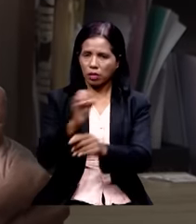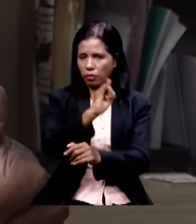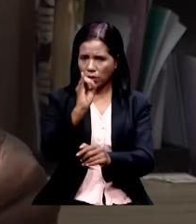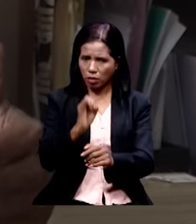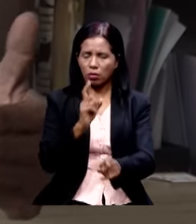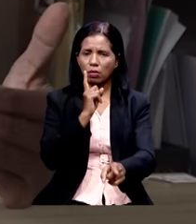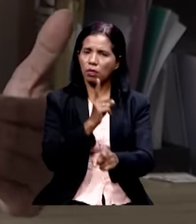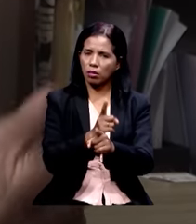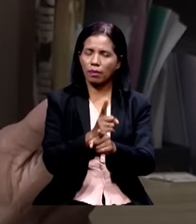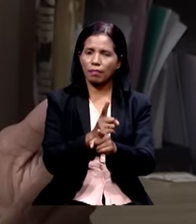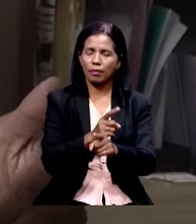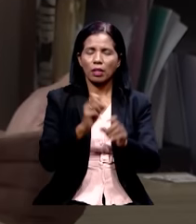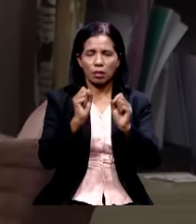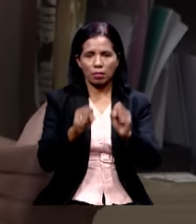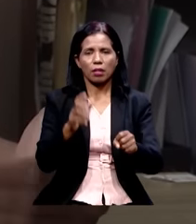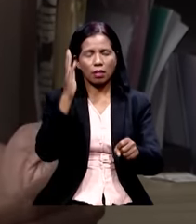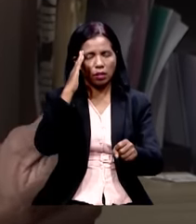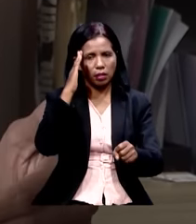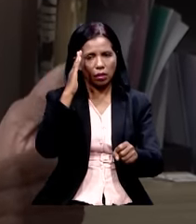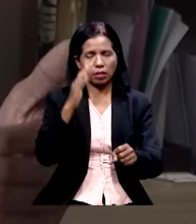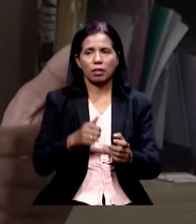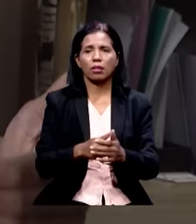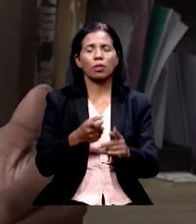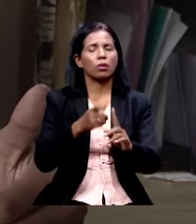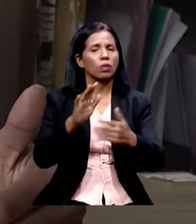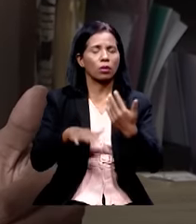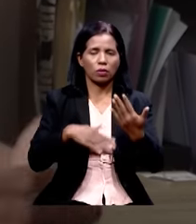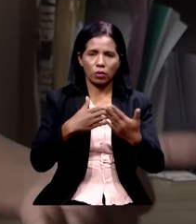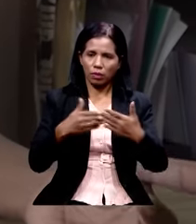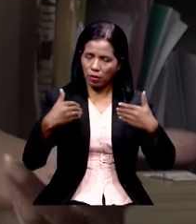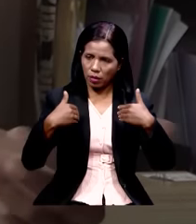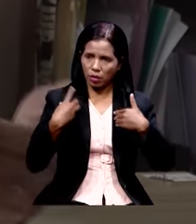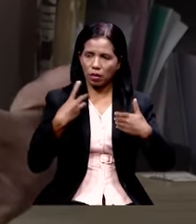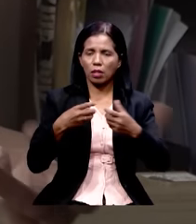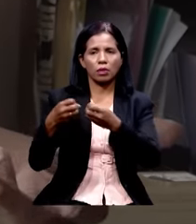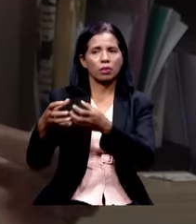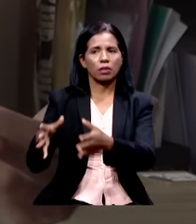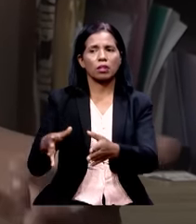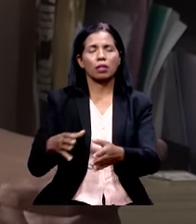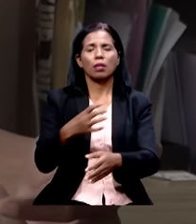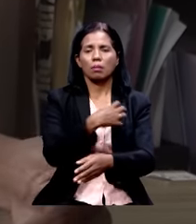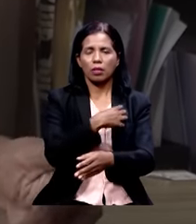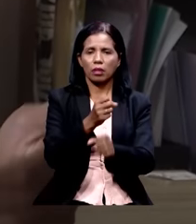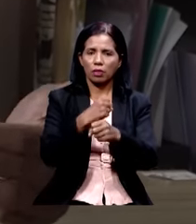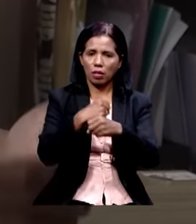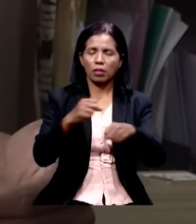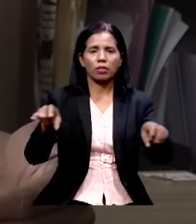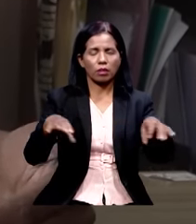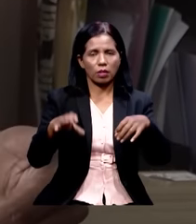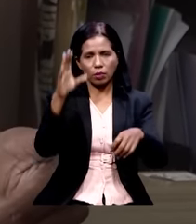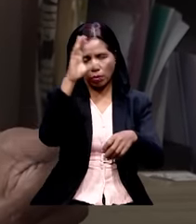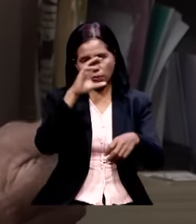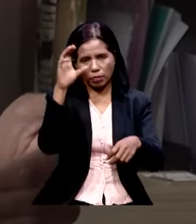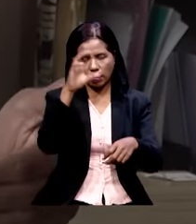rololos, a tu pela tene, prova o tudo, né? Então, e tá o ciclai, a polícia tá o serviço, a tu boca